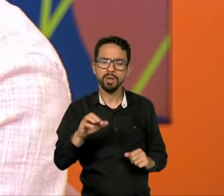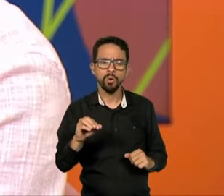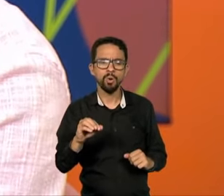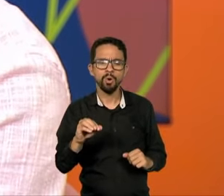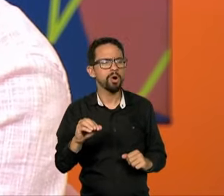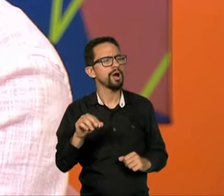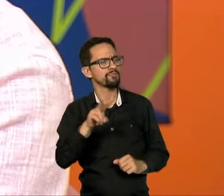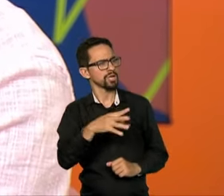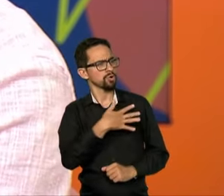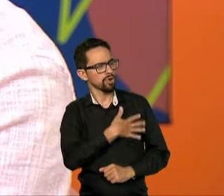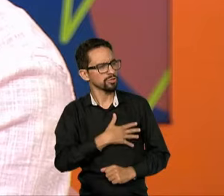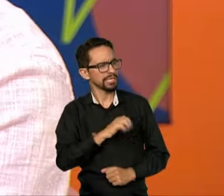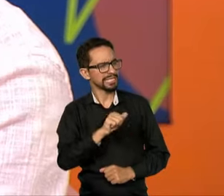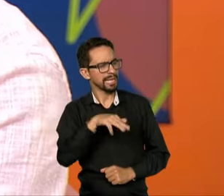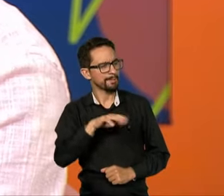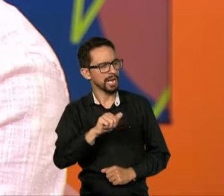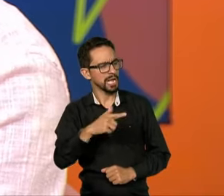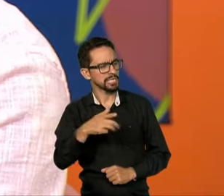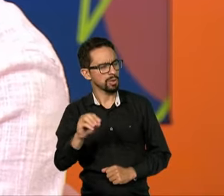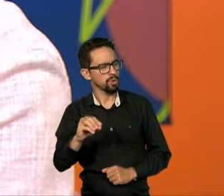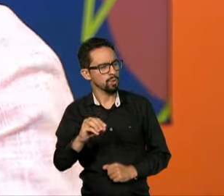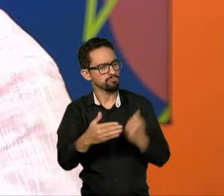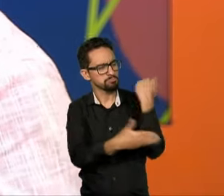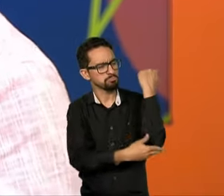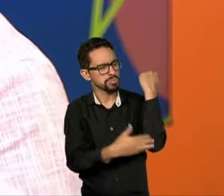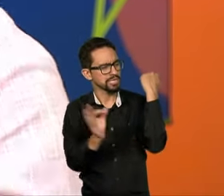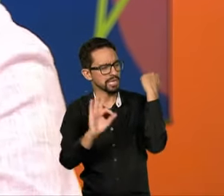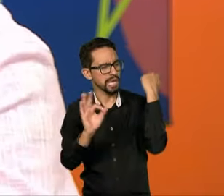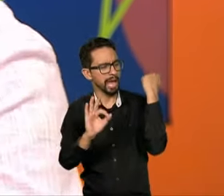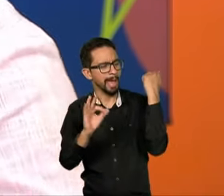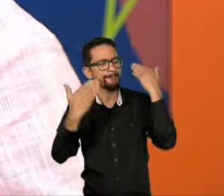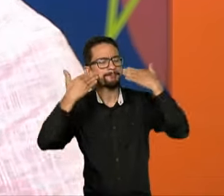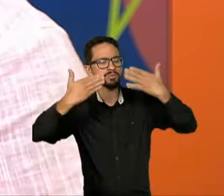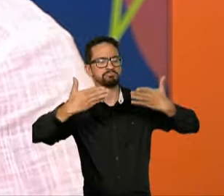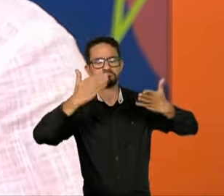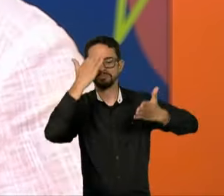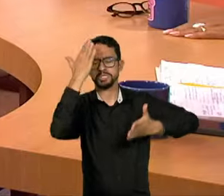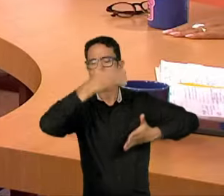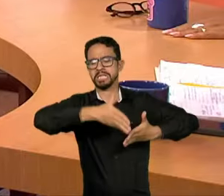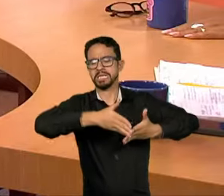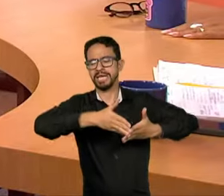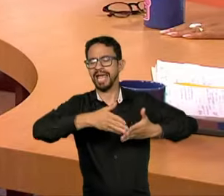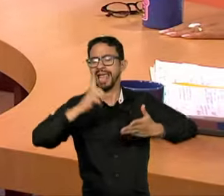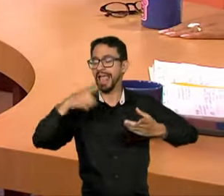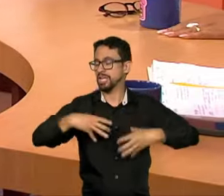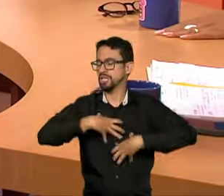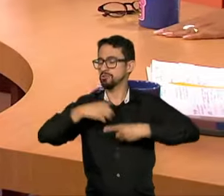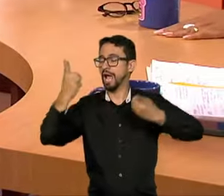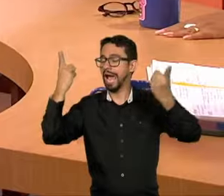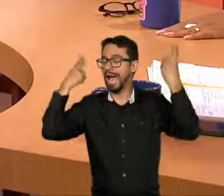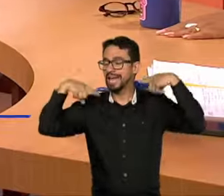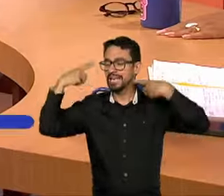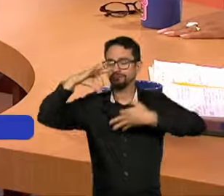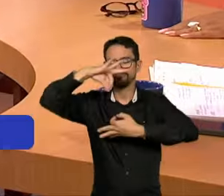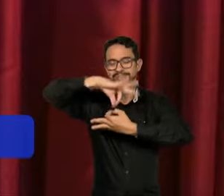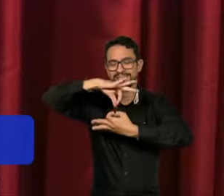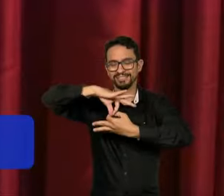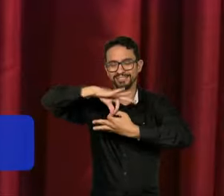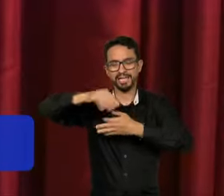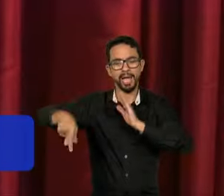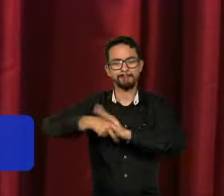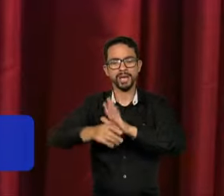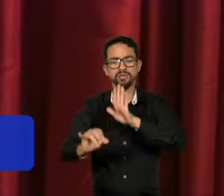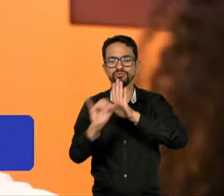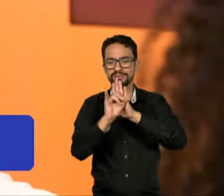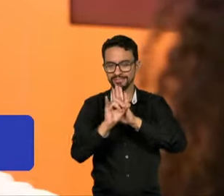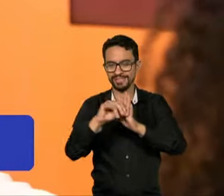assim, eu gosto de samba-canção porque não tem dor de cotovelo, tem fratura exposta. Ariano, Cazuza Ariano, exatamente. Eu falei isso aqui, é o